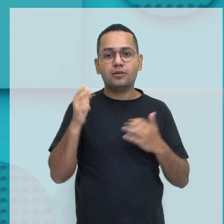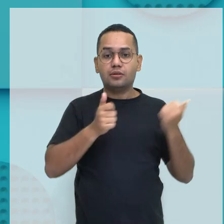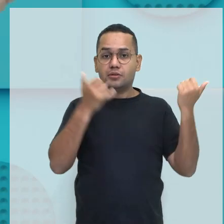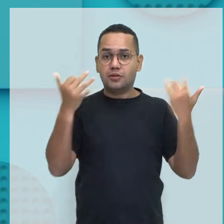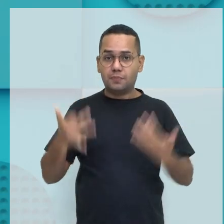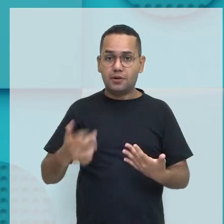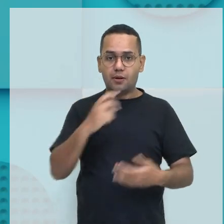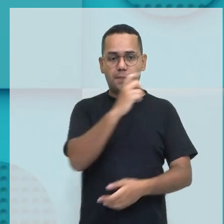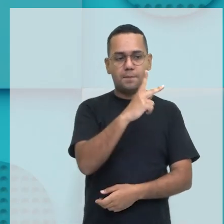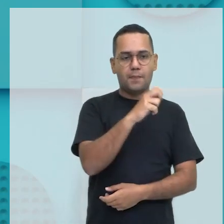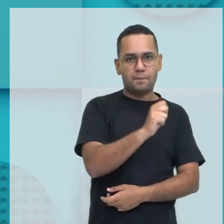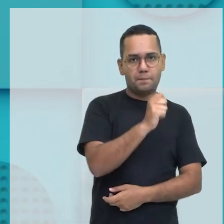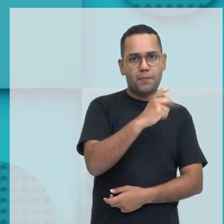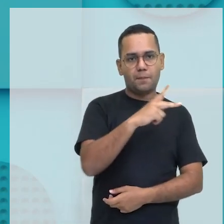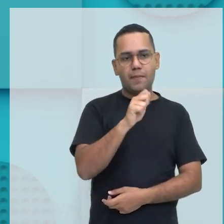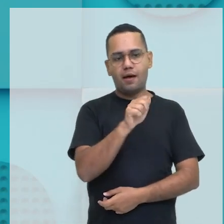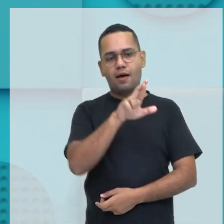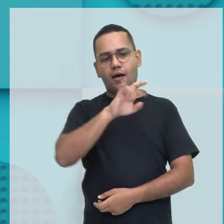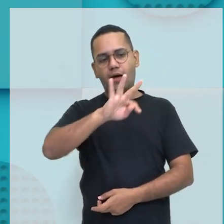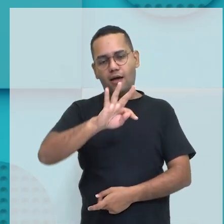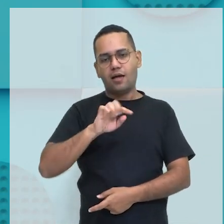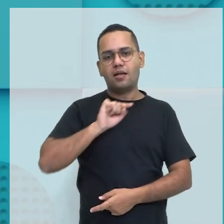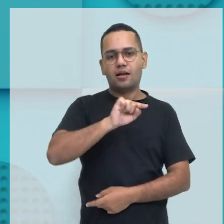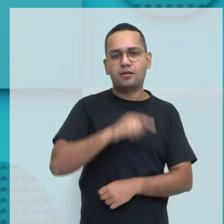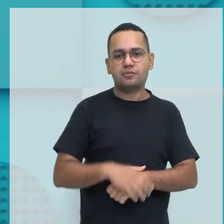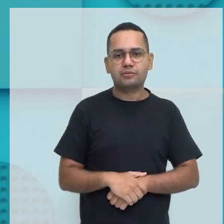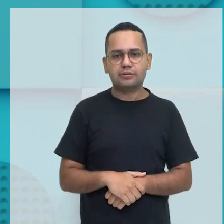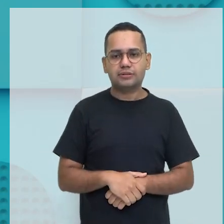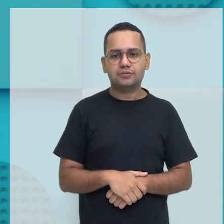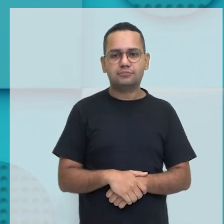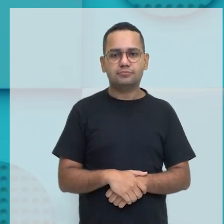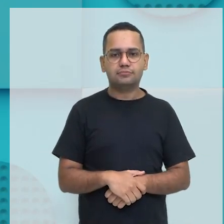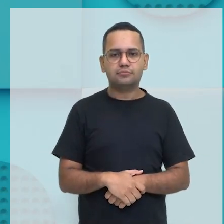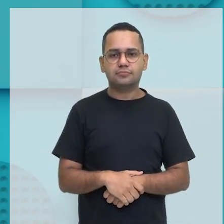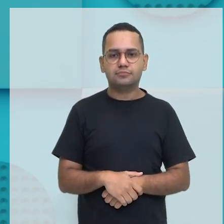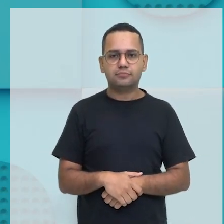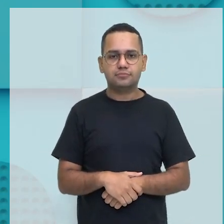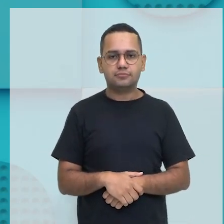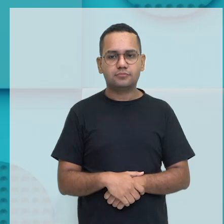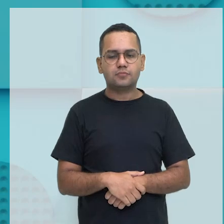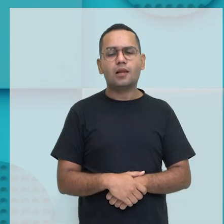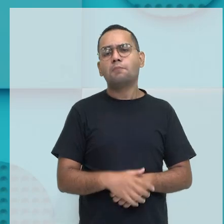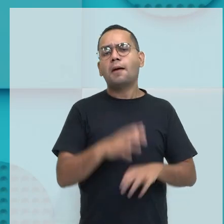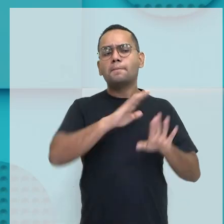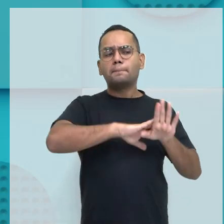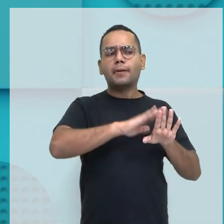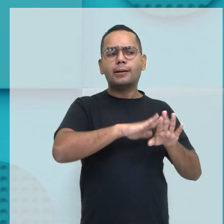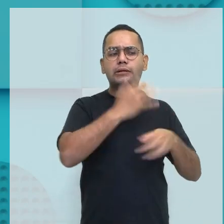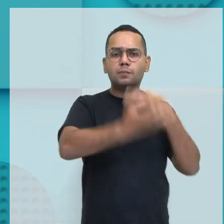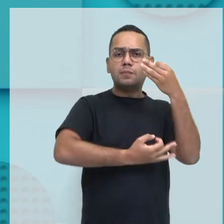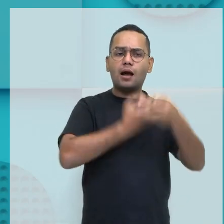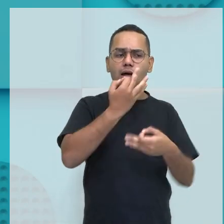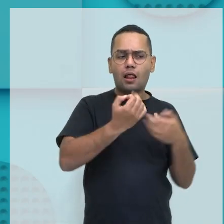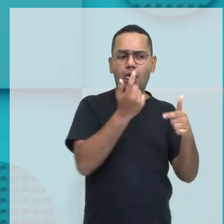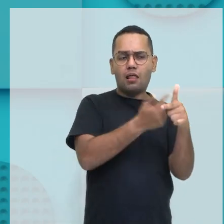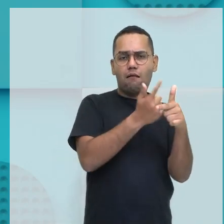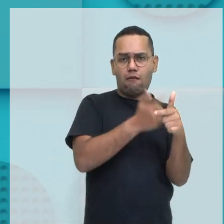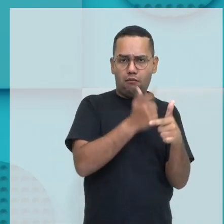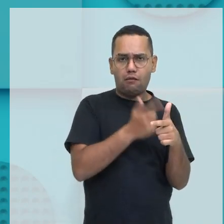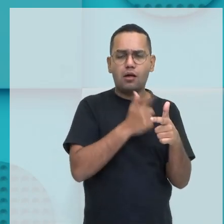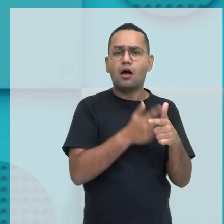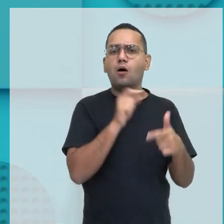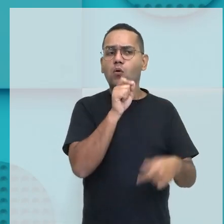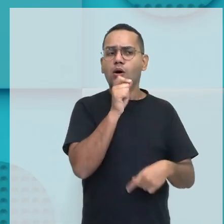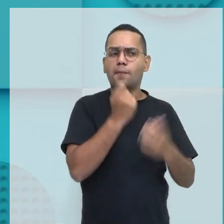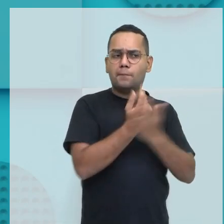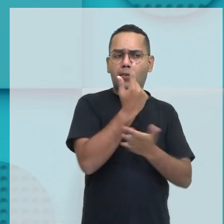nós falamos, que é o popular, ele vai ser, né, vai dar aquela pegada, criticando o consumismo, pop art.